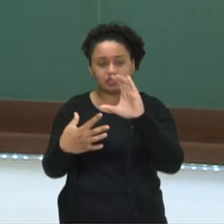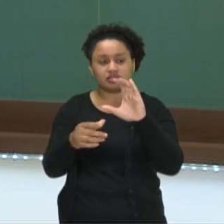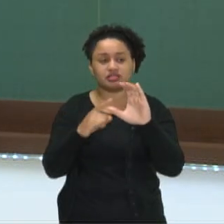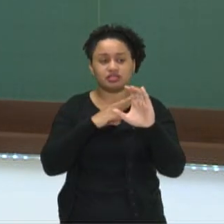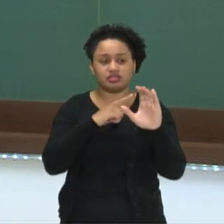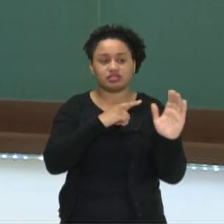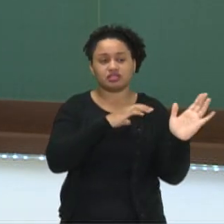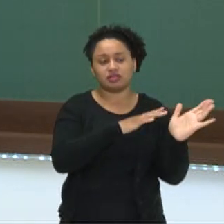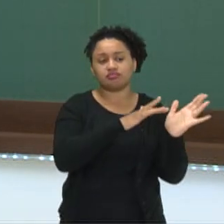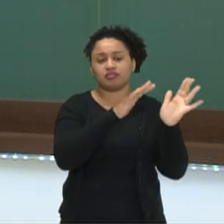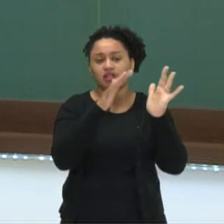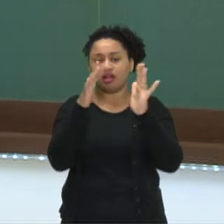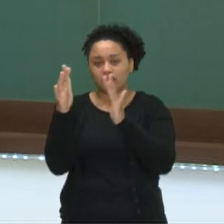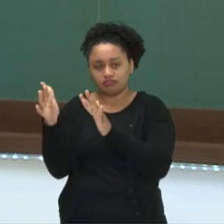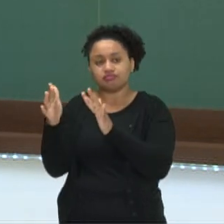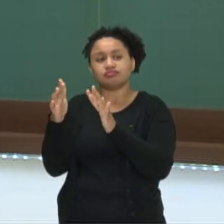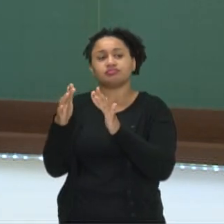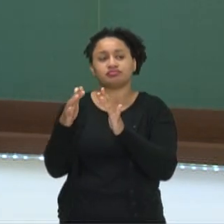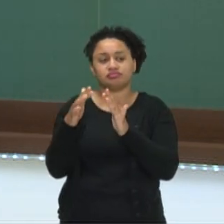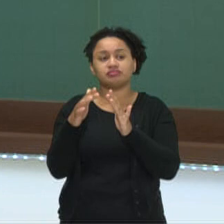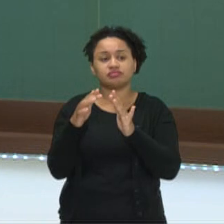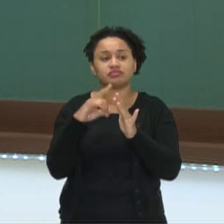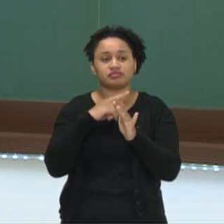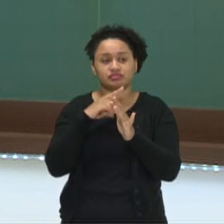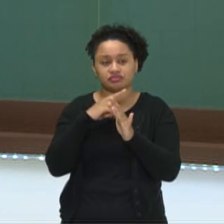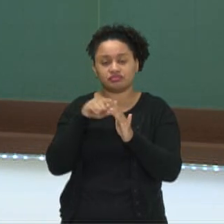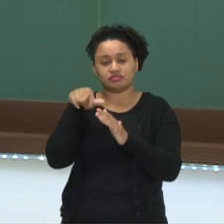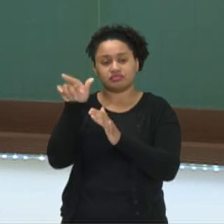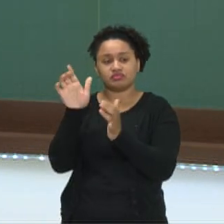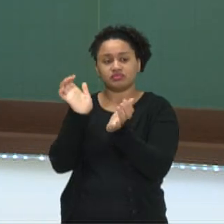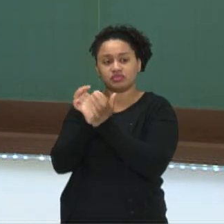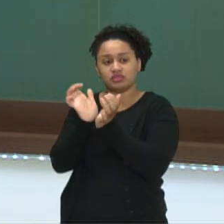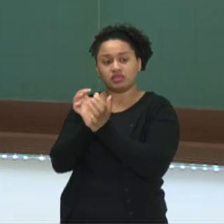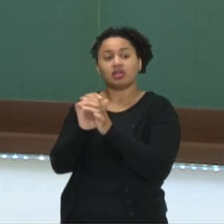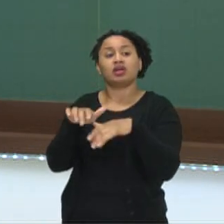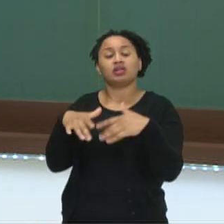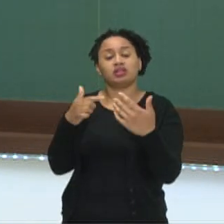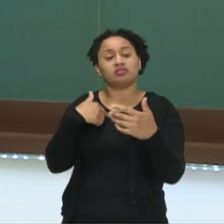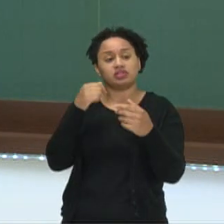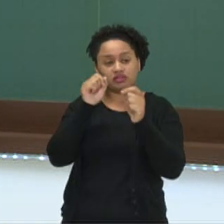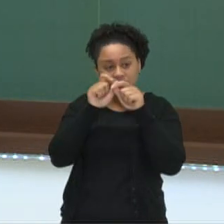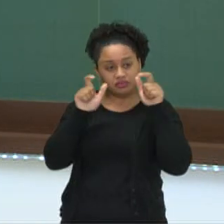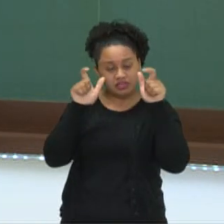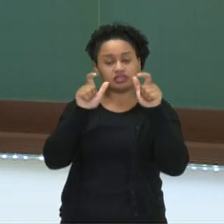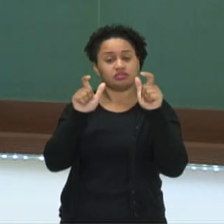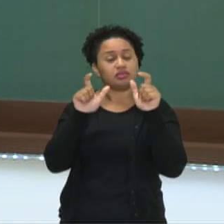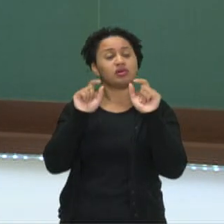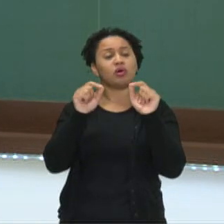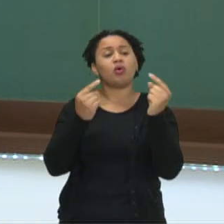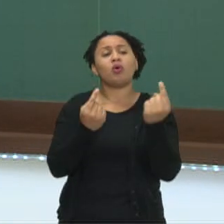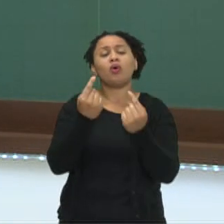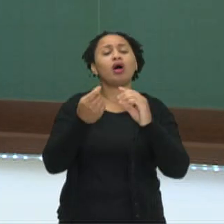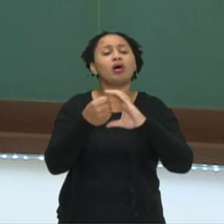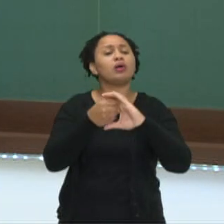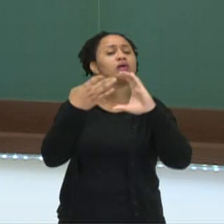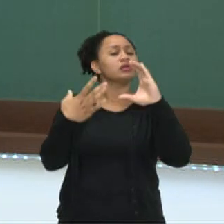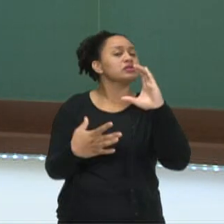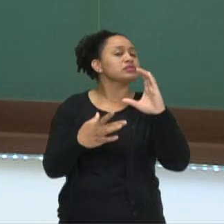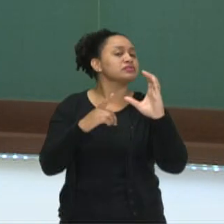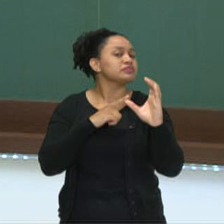surgir aqui na angiosperma. Então, você vai prestar bem atenção, analisar qual que é a